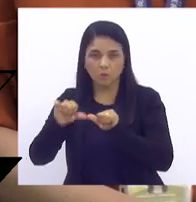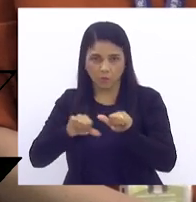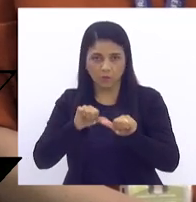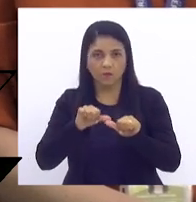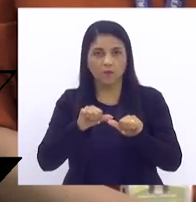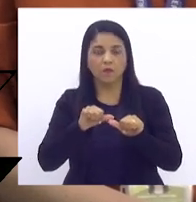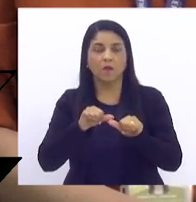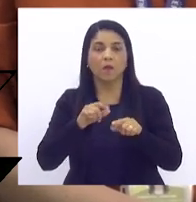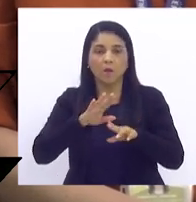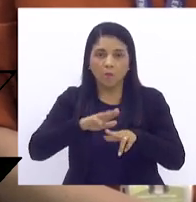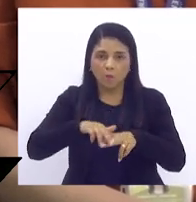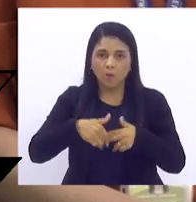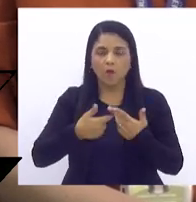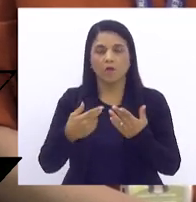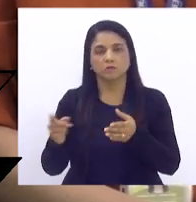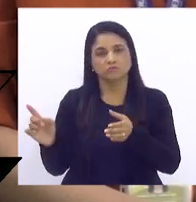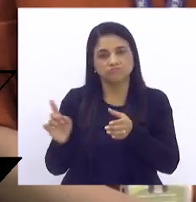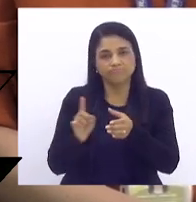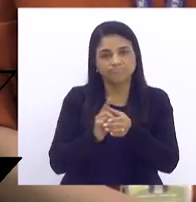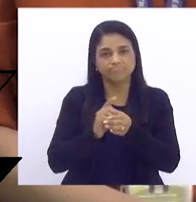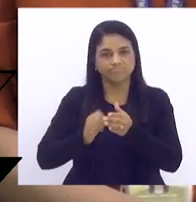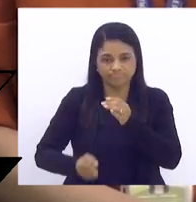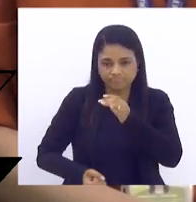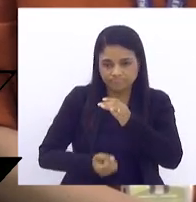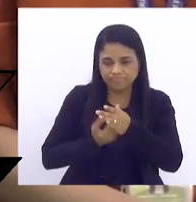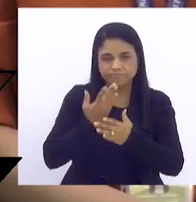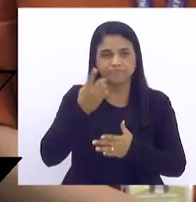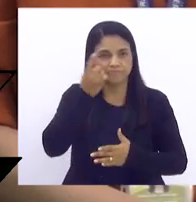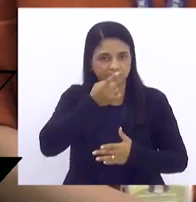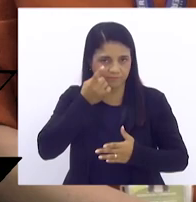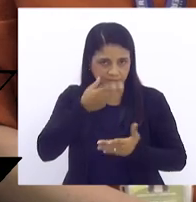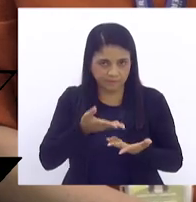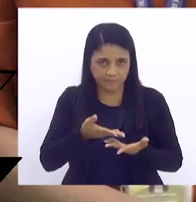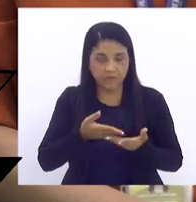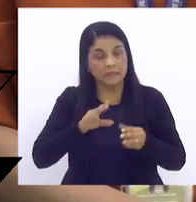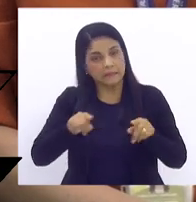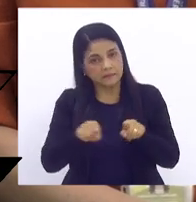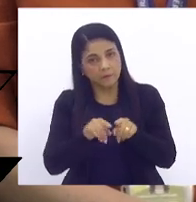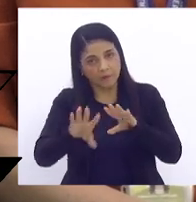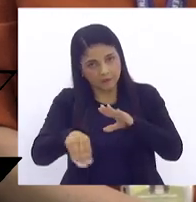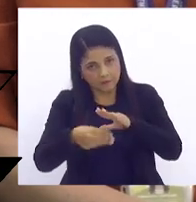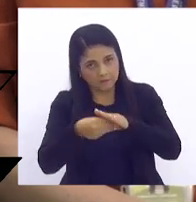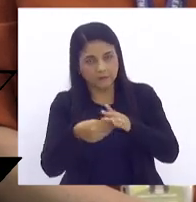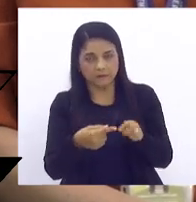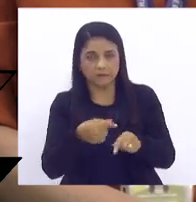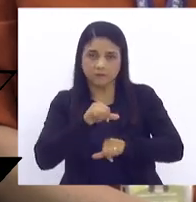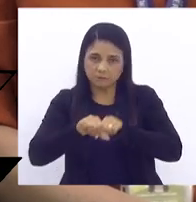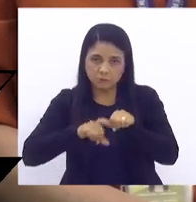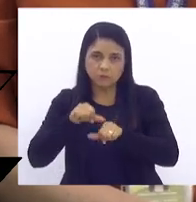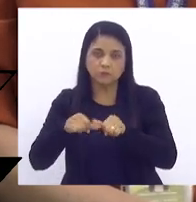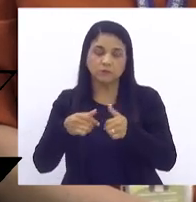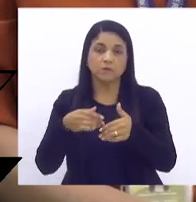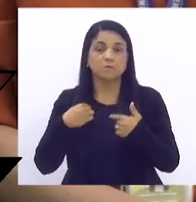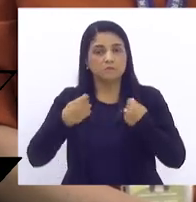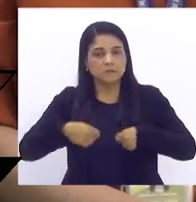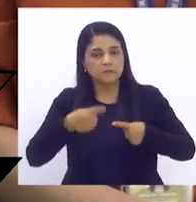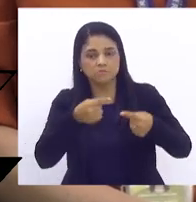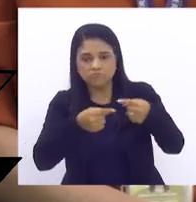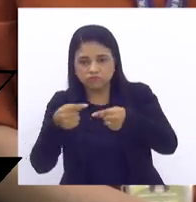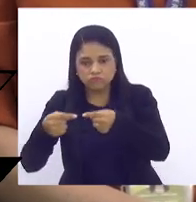ao arrepio do autor e das próprias emendas que são apresentadas. Então, não me parece que a gente chegar a um